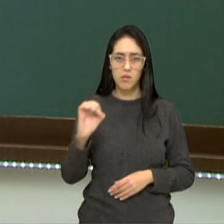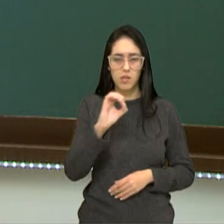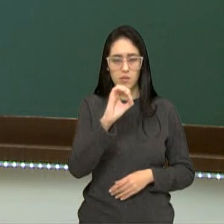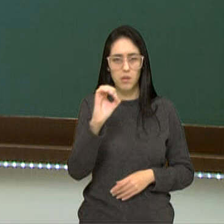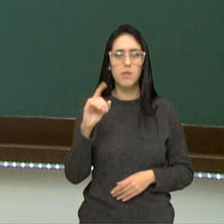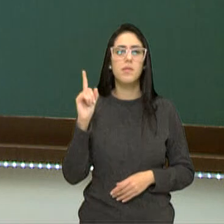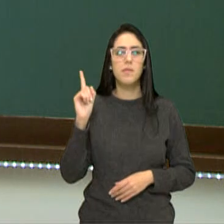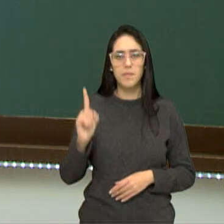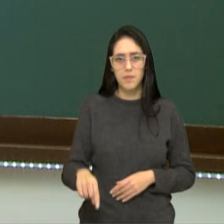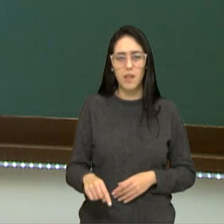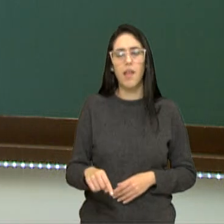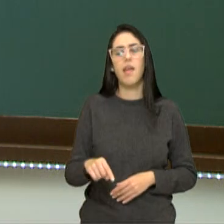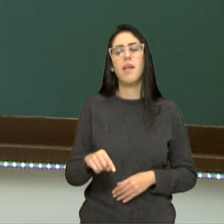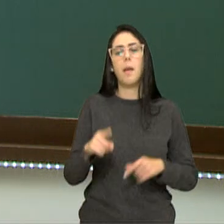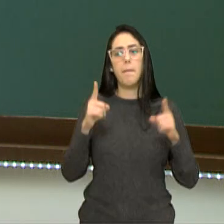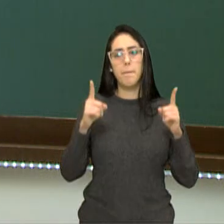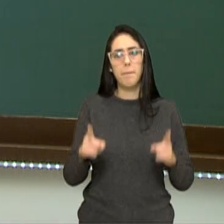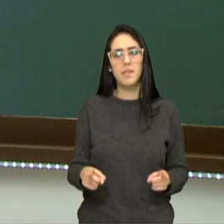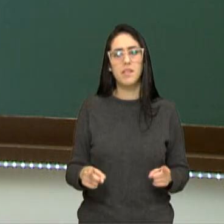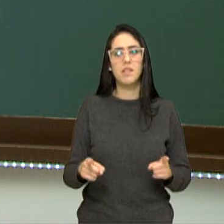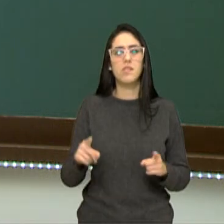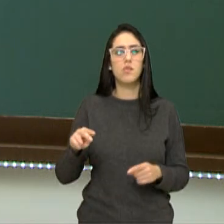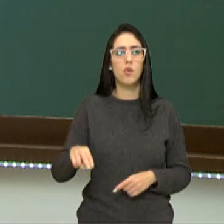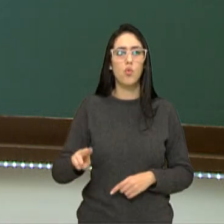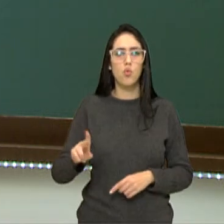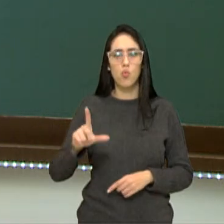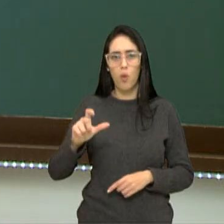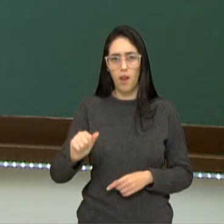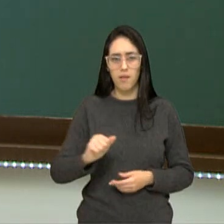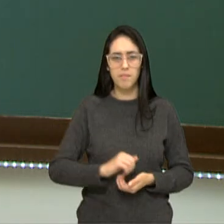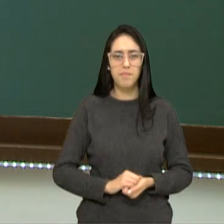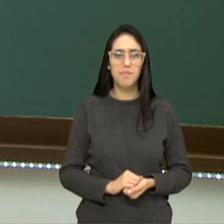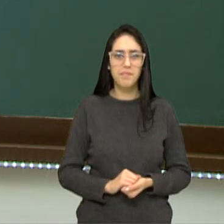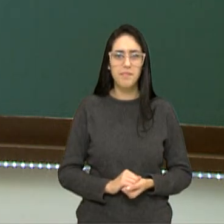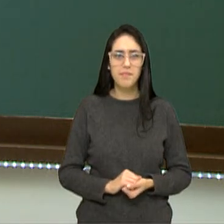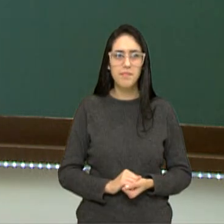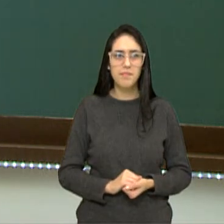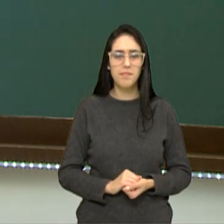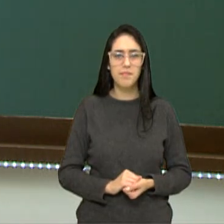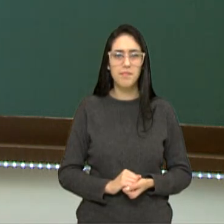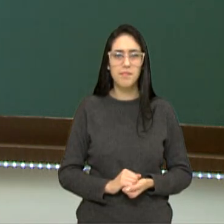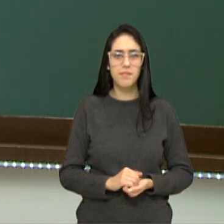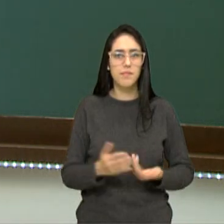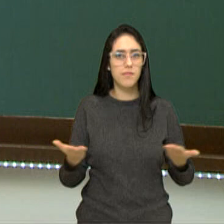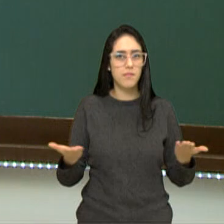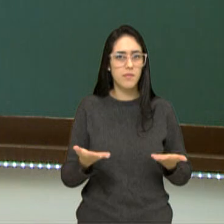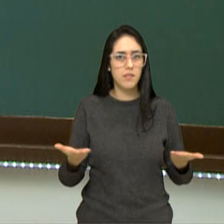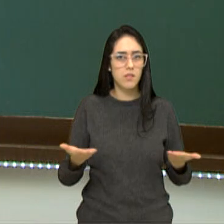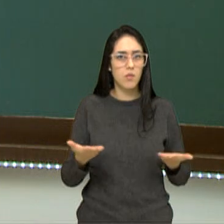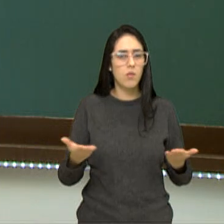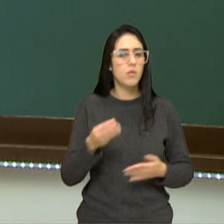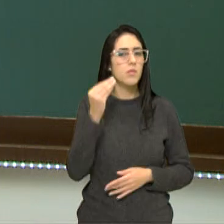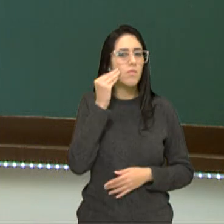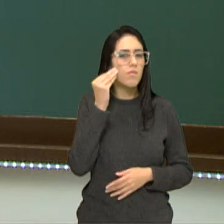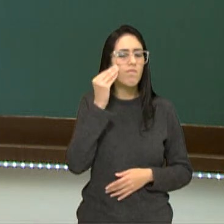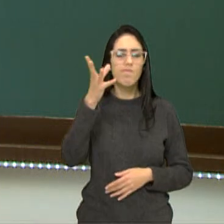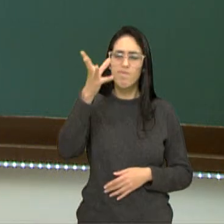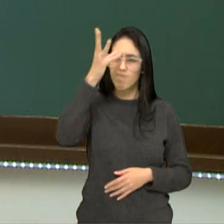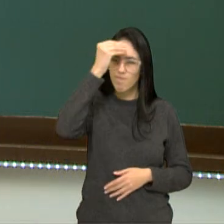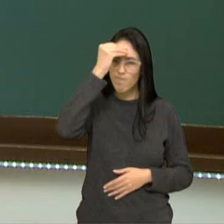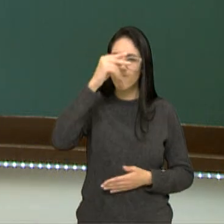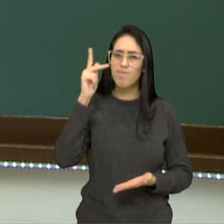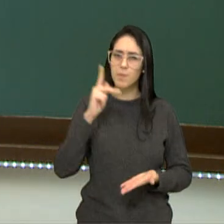trabalhando, falando sobre uma matriz nula. Tá? Então, agora, para a gente realmente fixar esse